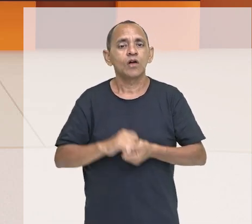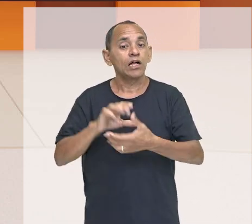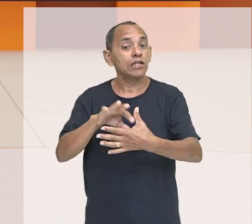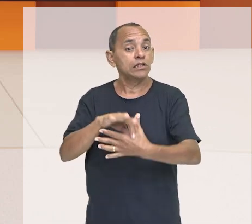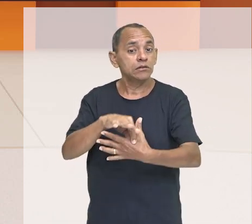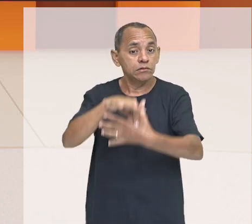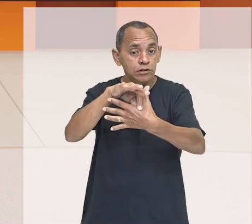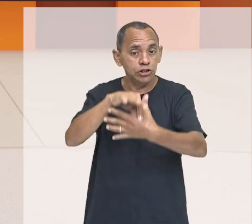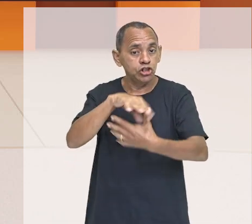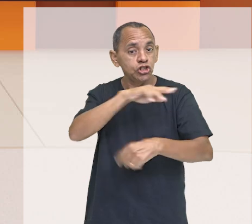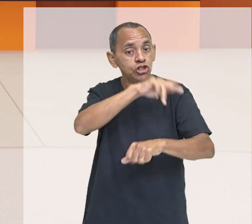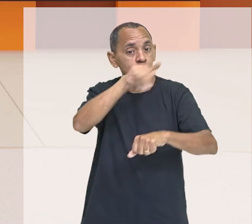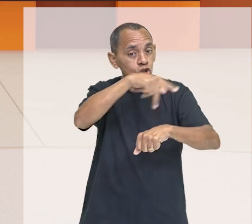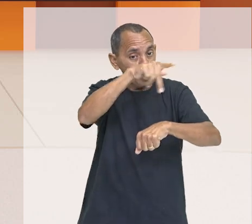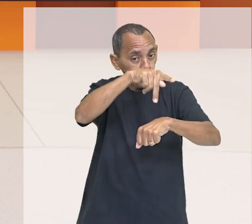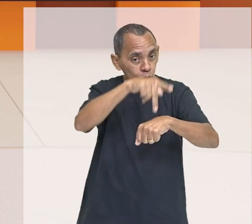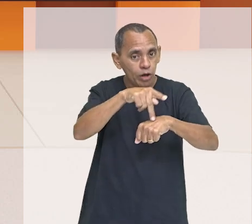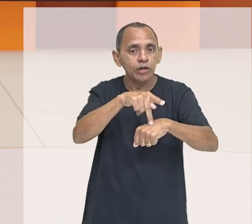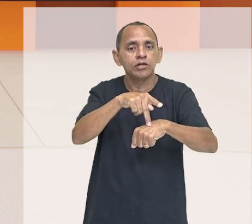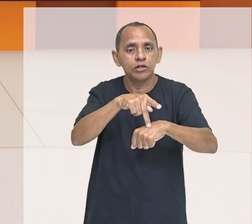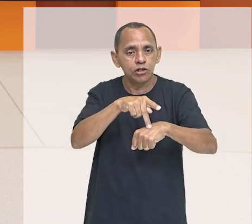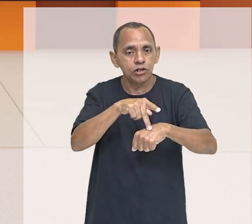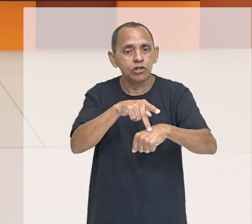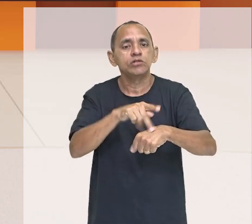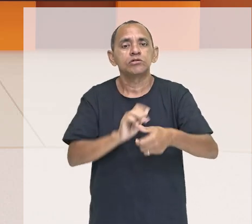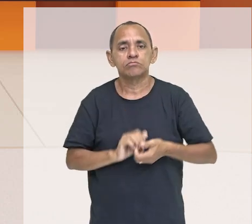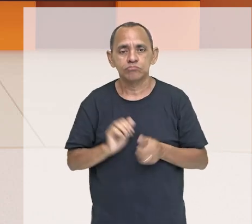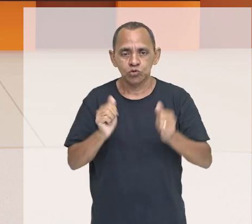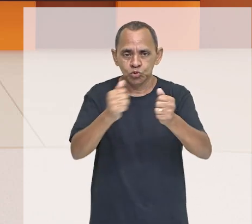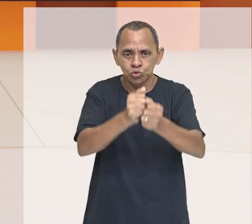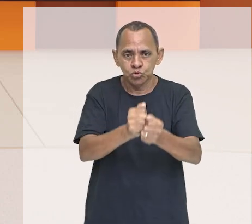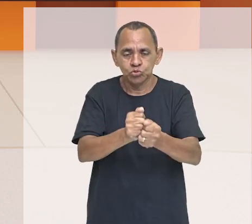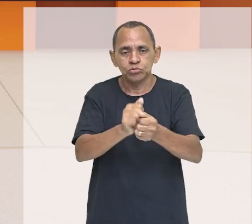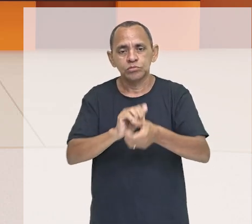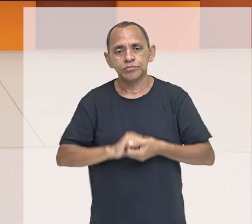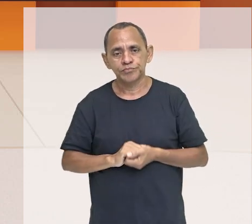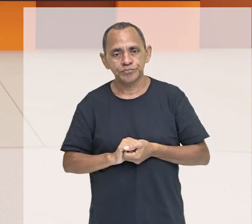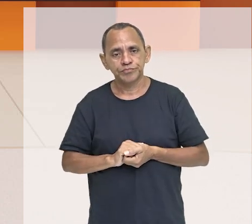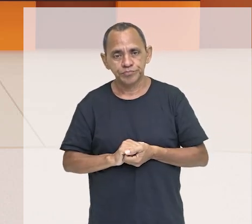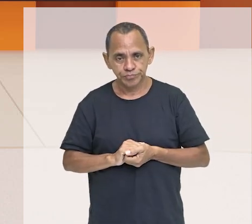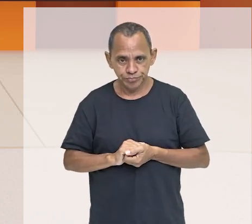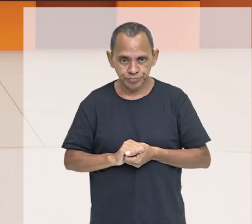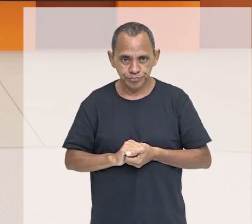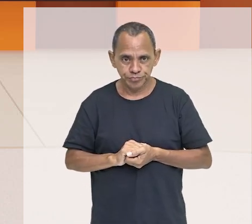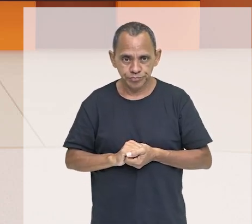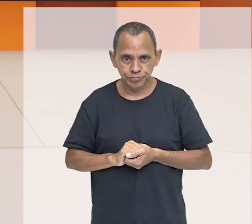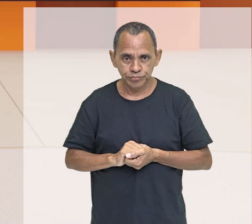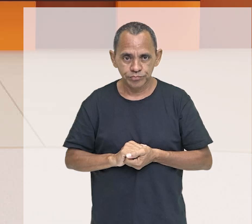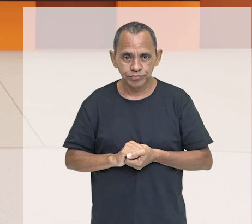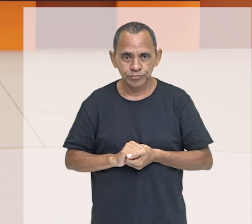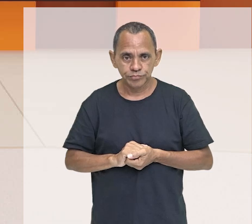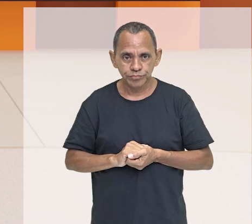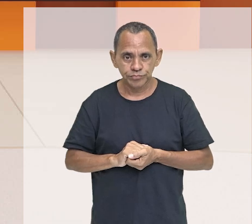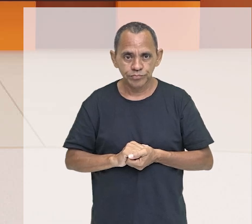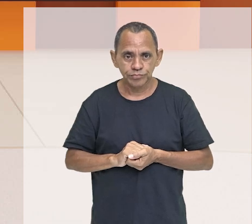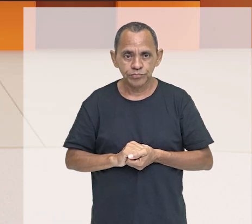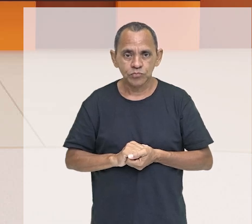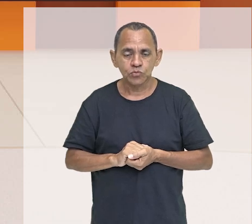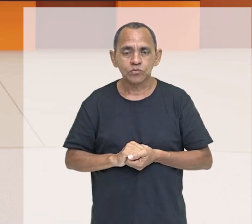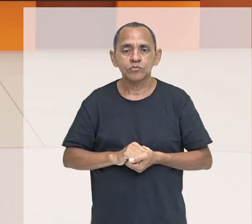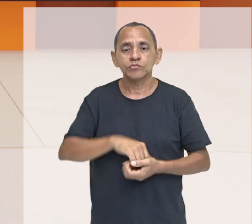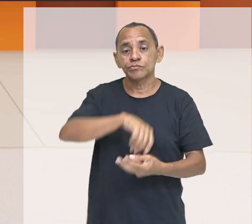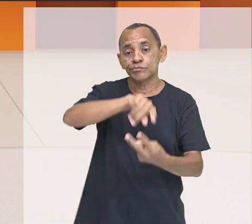país, juntamente com o Congresso Nacional. E o